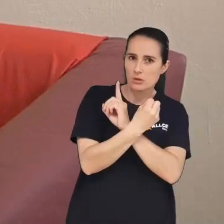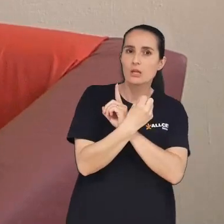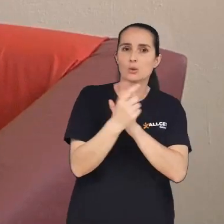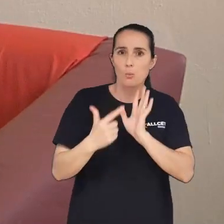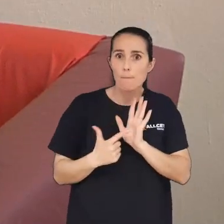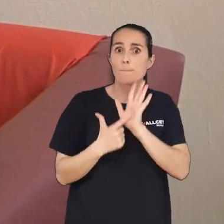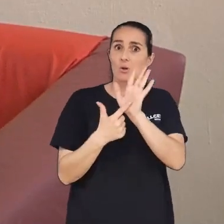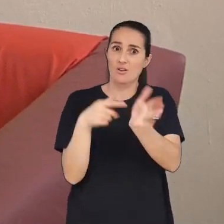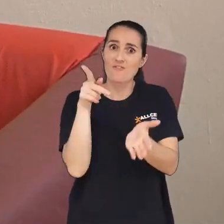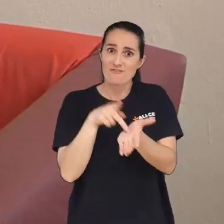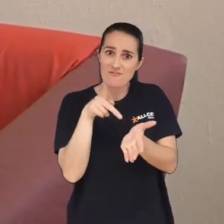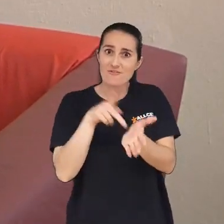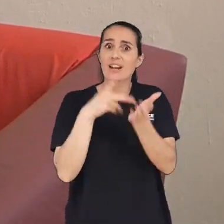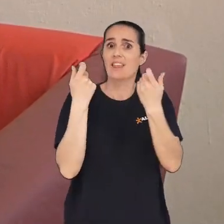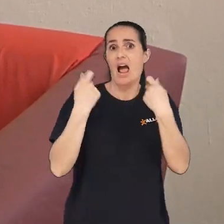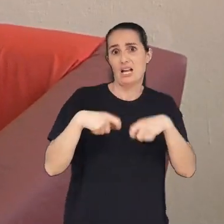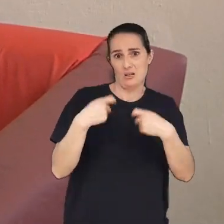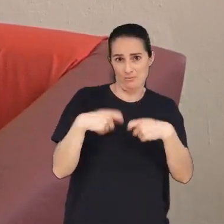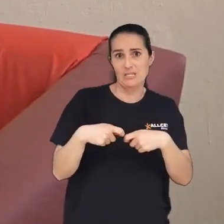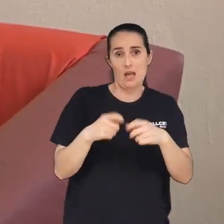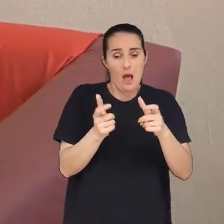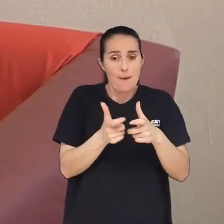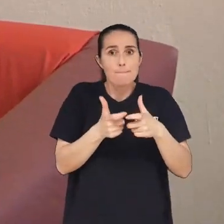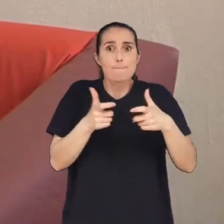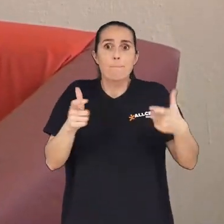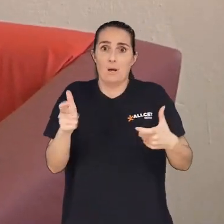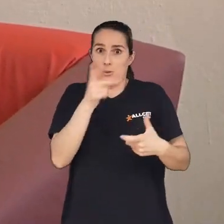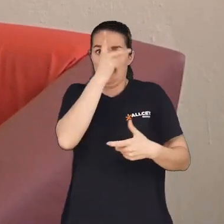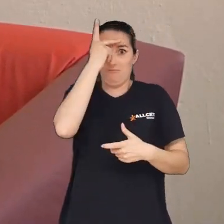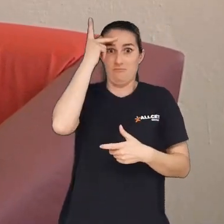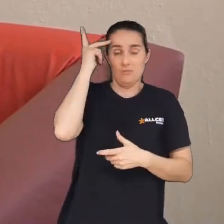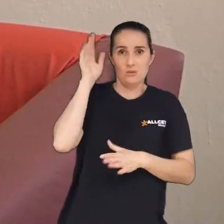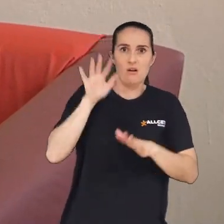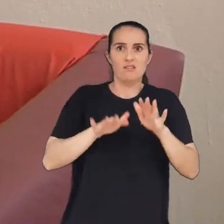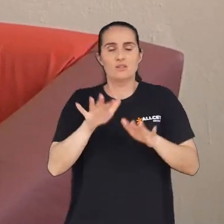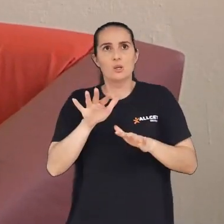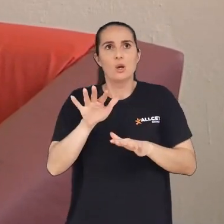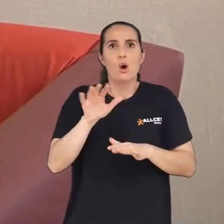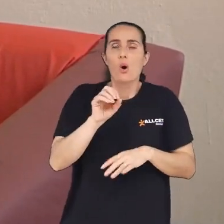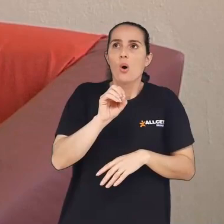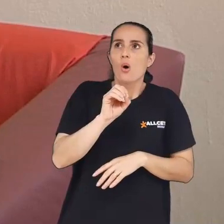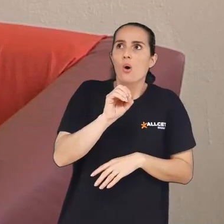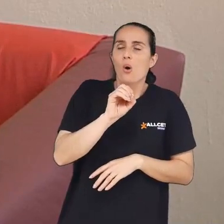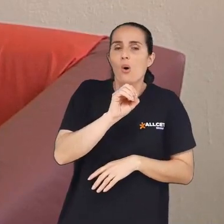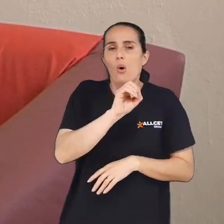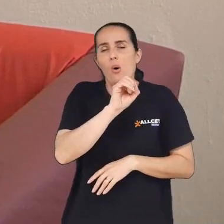necessidade do que a maioria das pessoas, às vezes, ou em determinadas